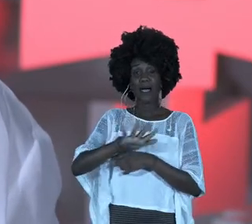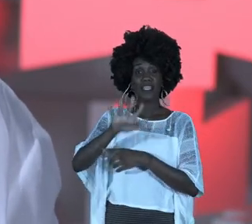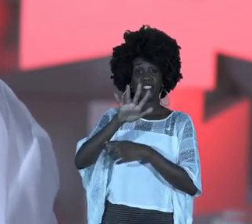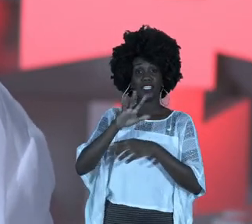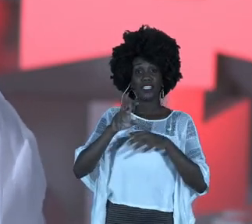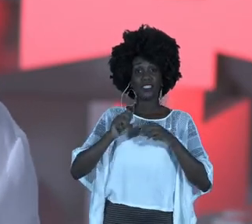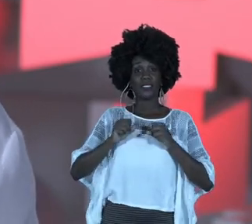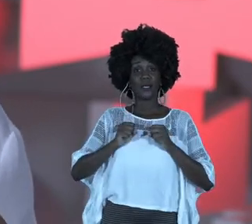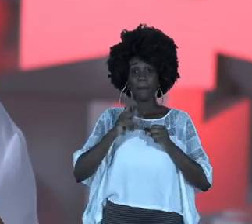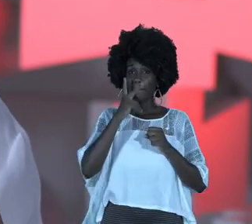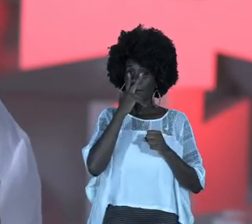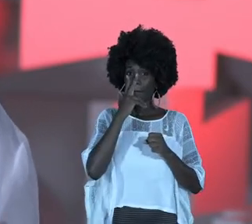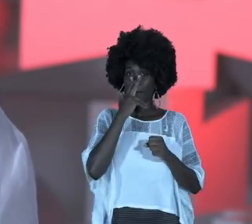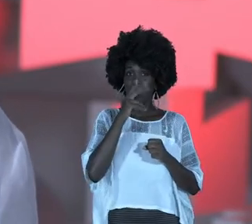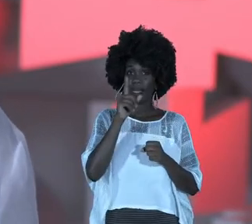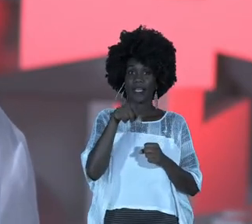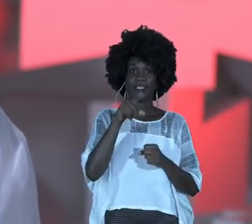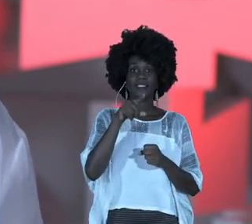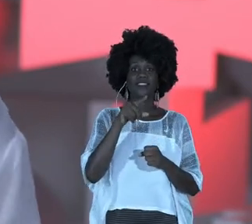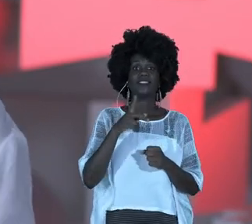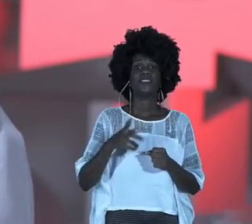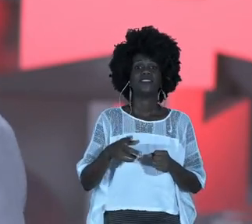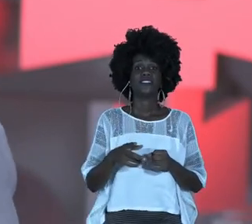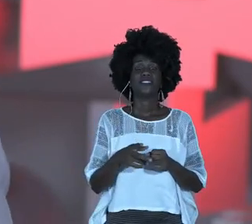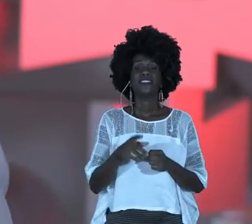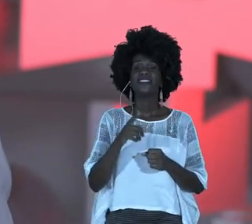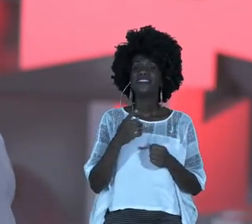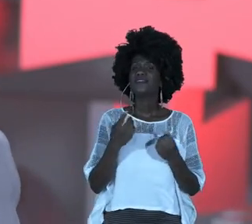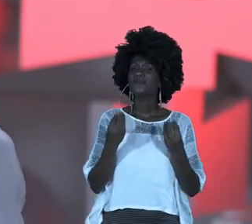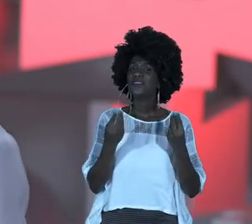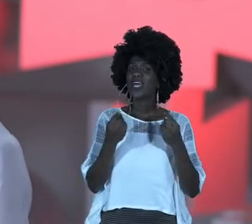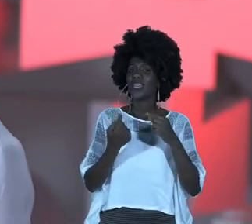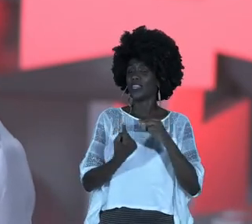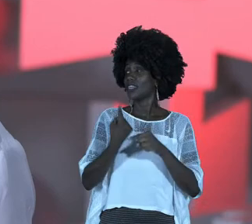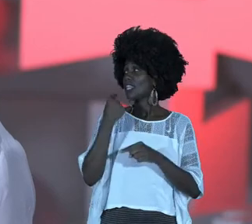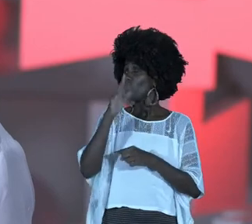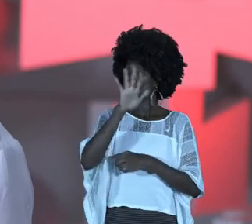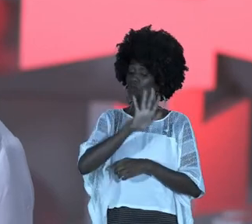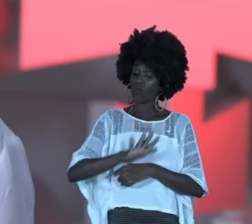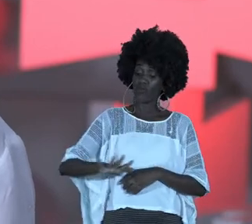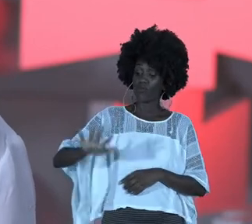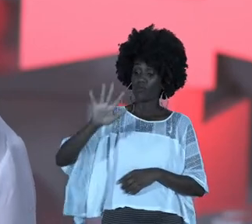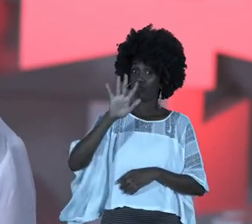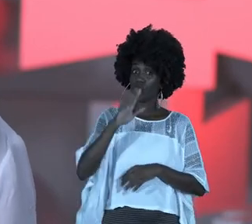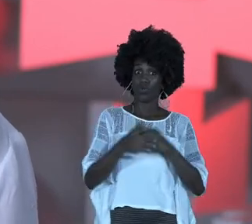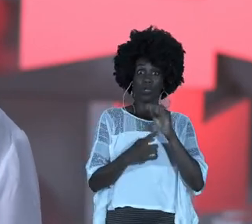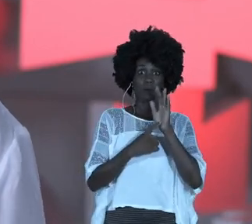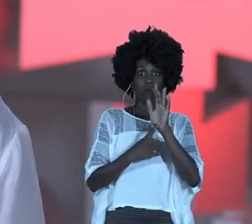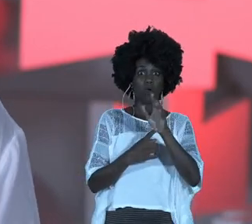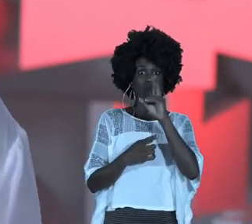diluída. Então, ela é uma figura, ela tem um fundo bem destacado.